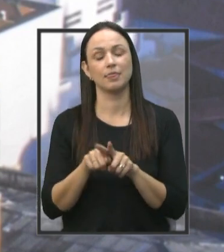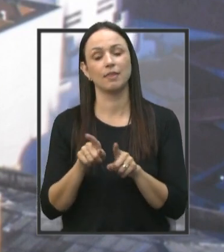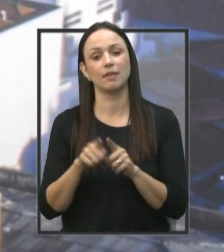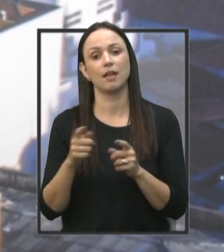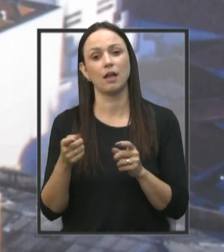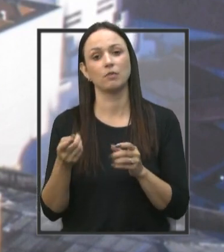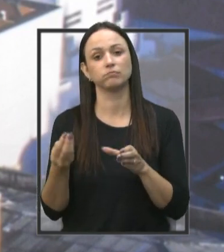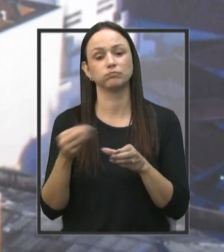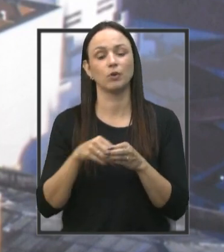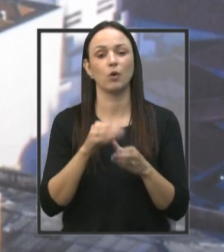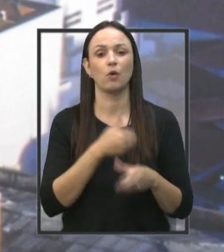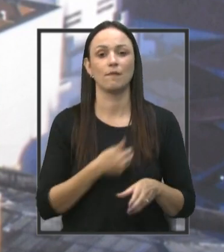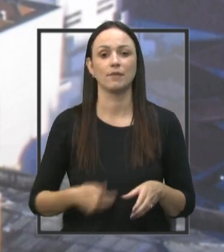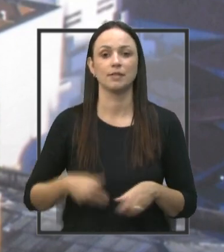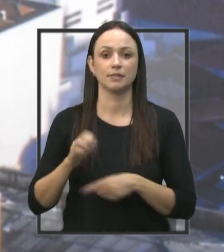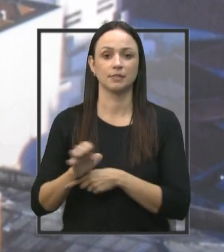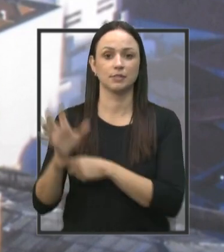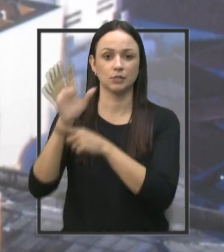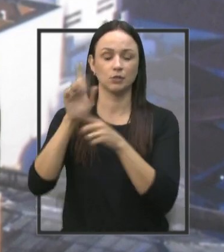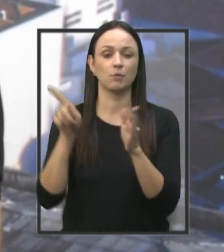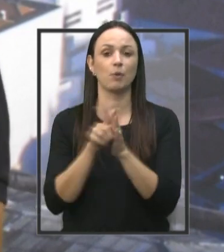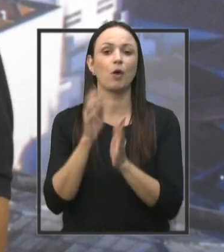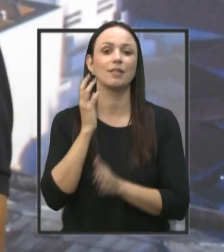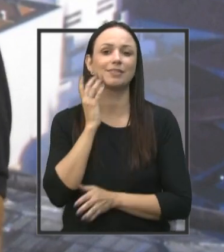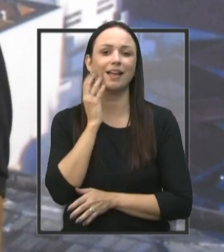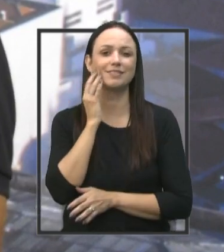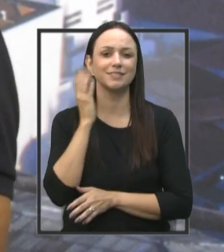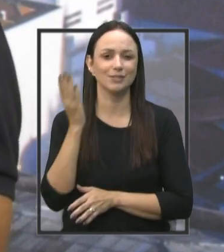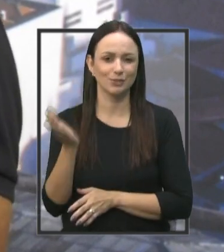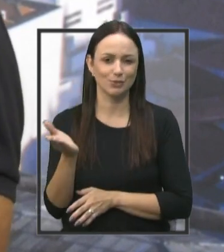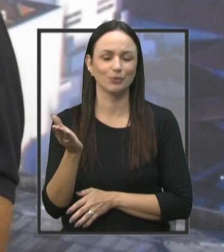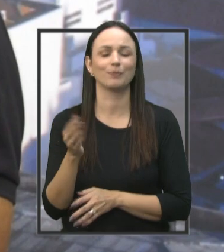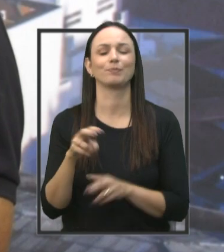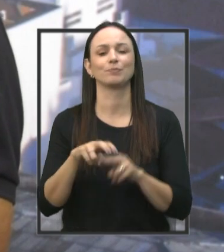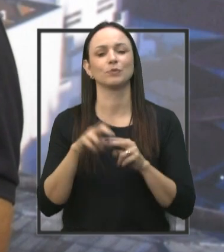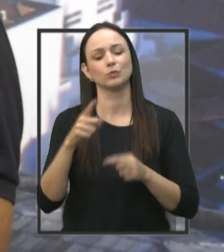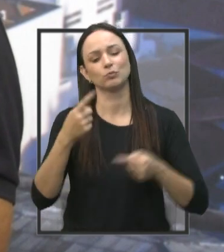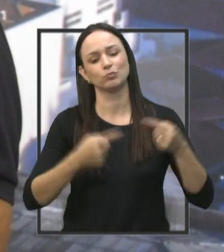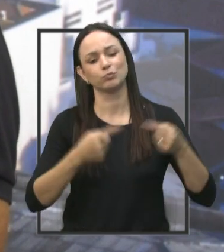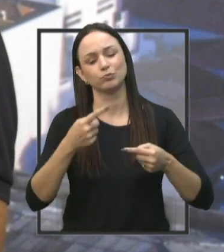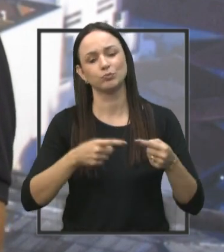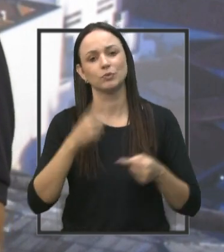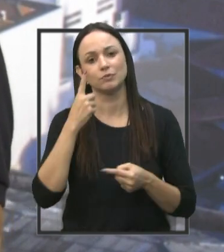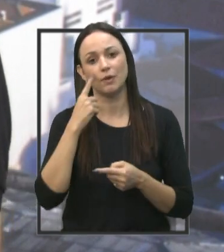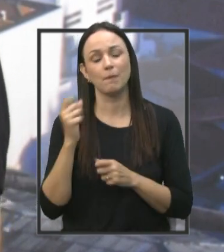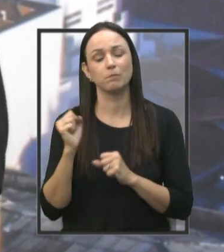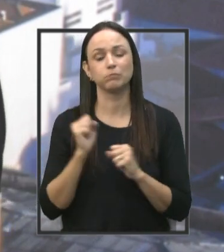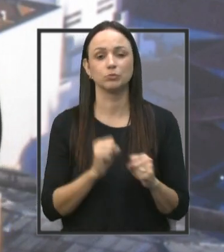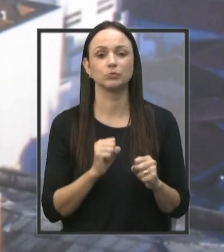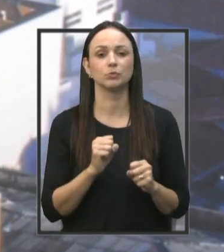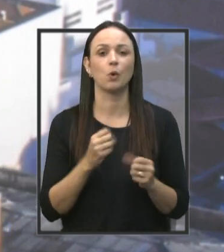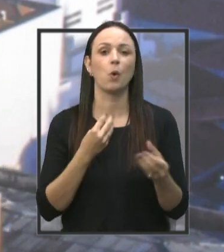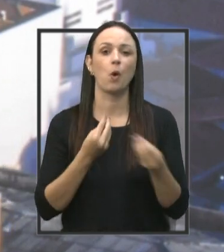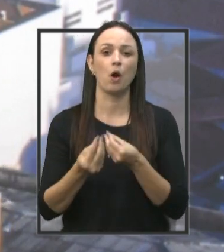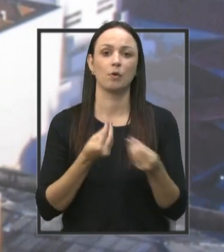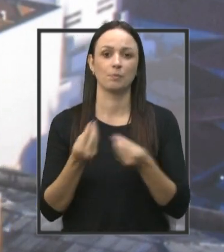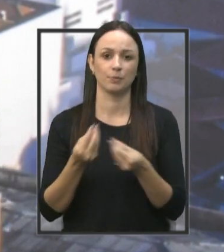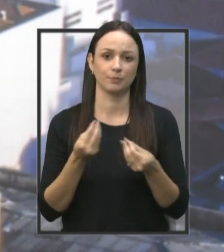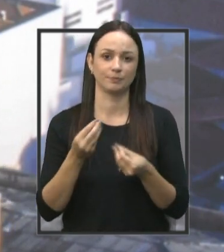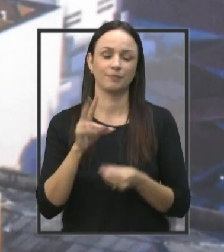compor o governo do estado de São Paulo, do governo Tarcísio agora. Sim. Então ali foi discutidas as possibilidades de